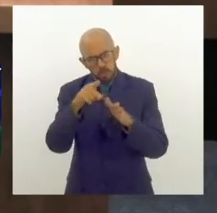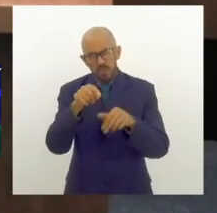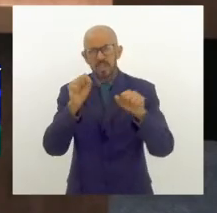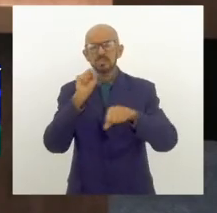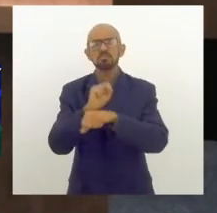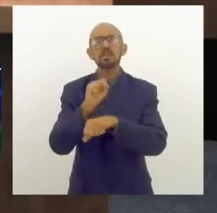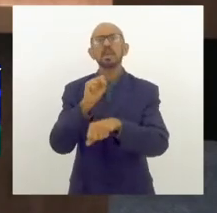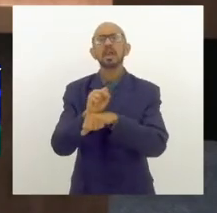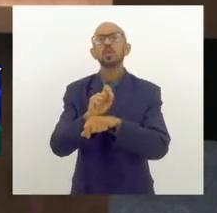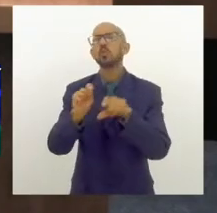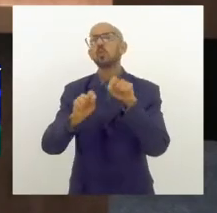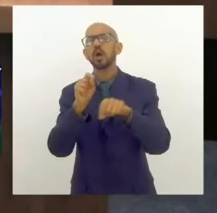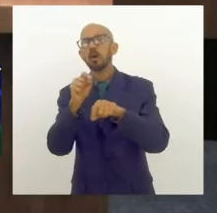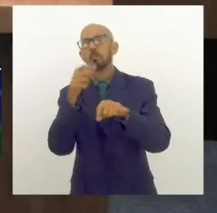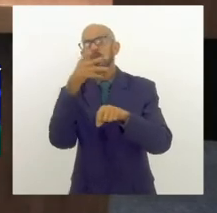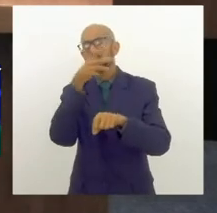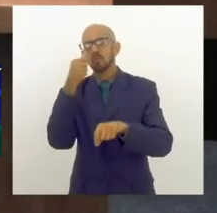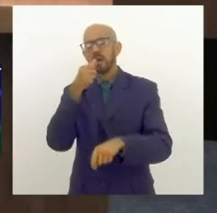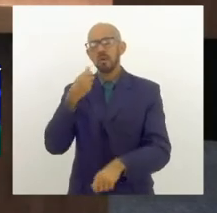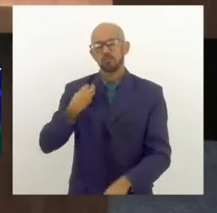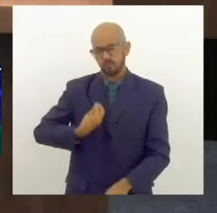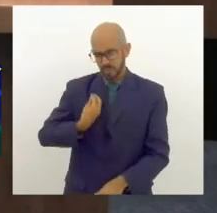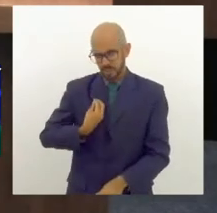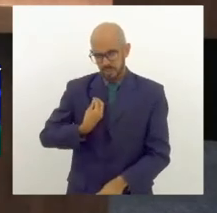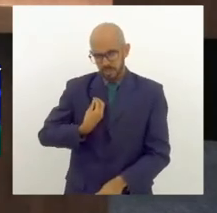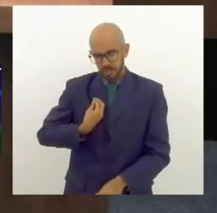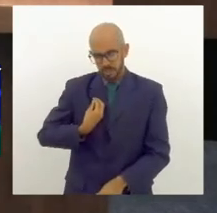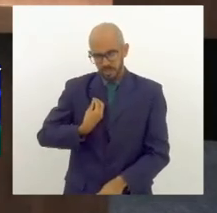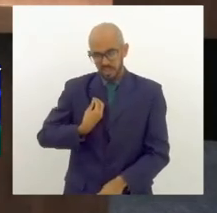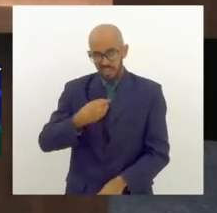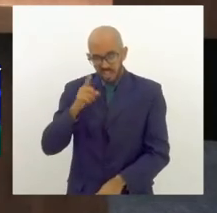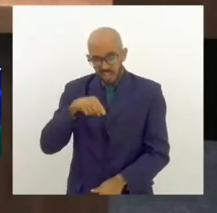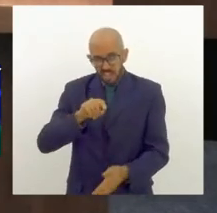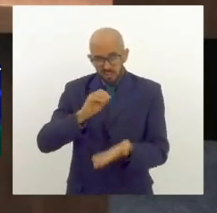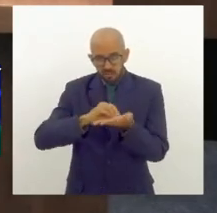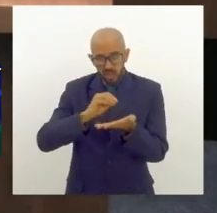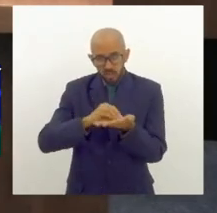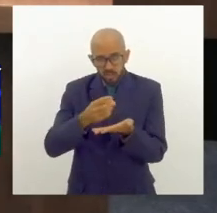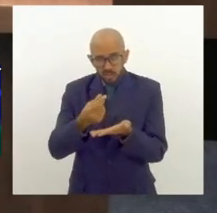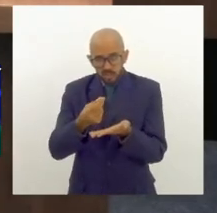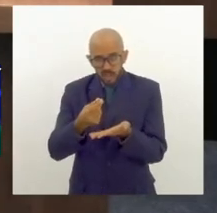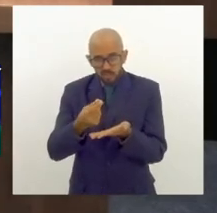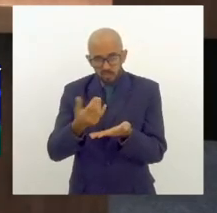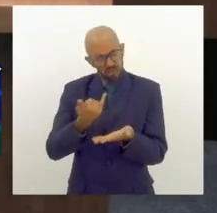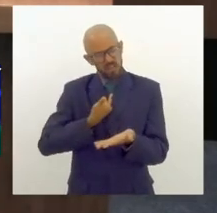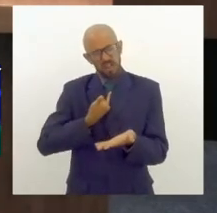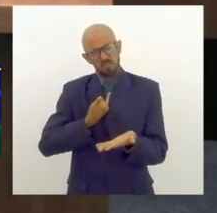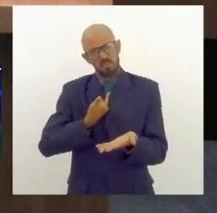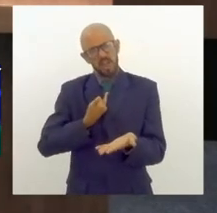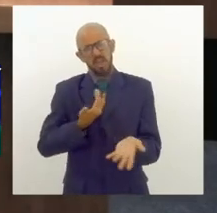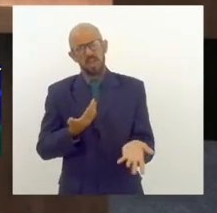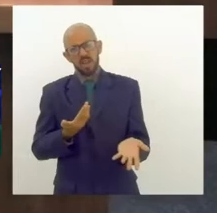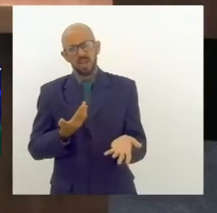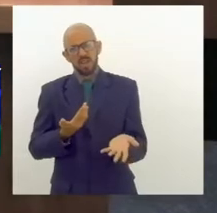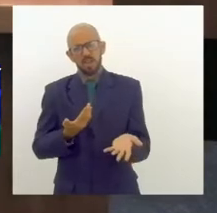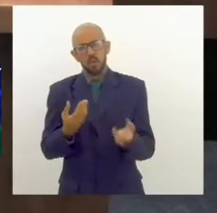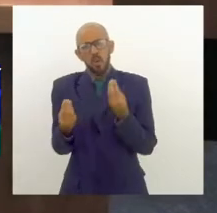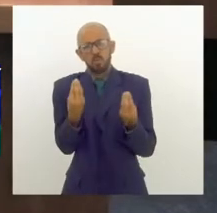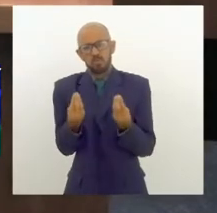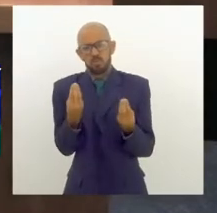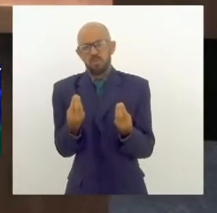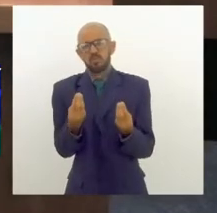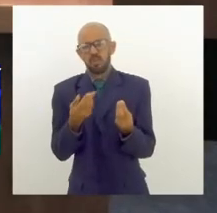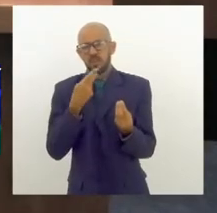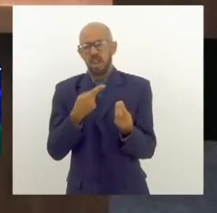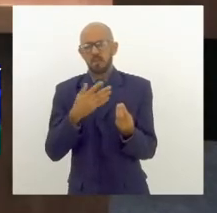para salvar vidas? Não me diga que é por falta de recurso, não me venha com a falácia que o Estado